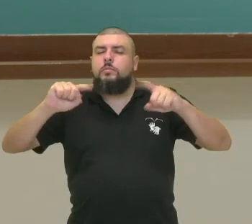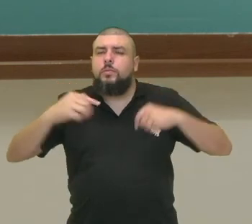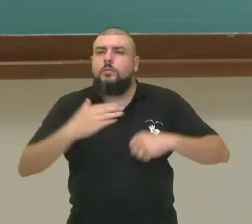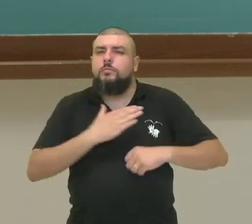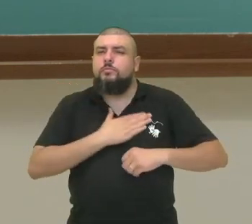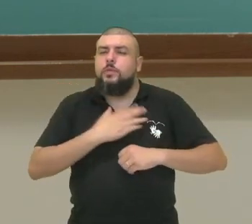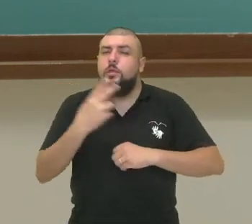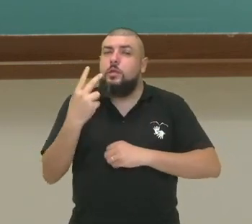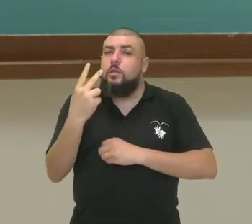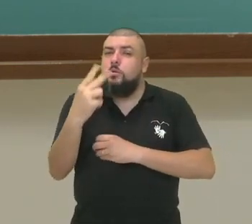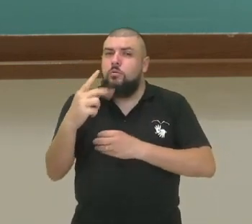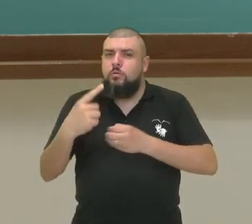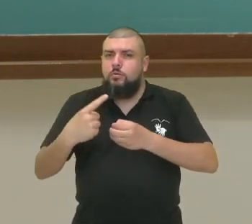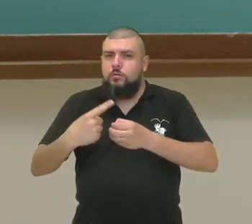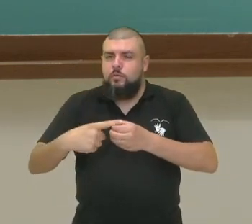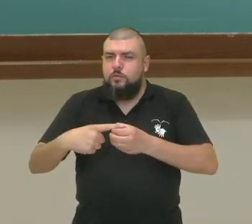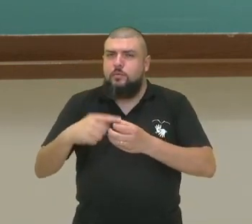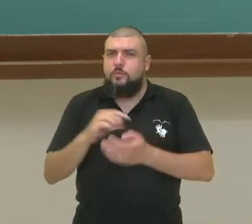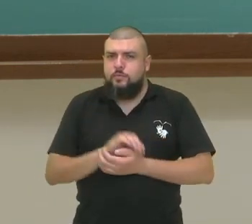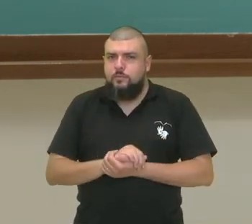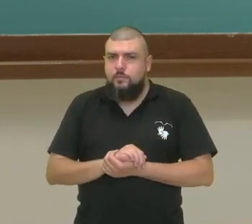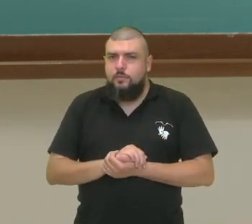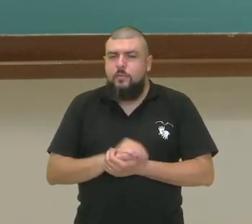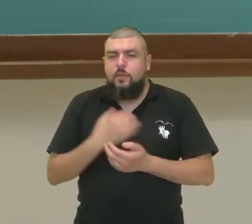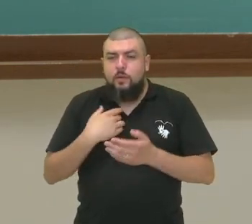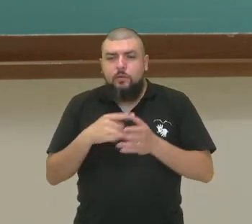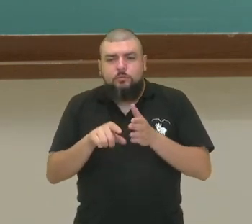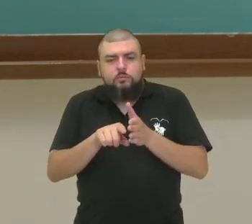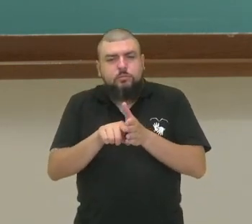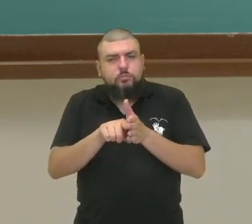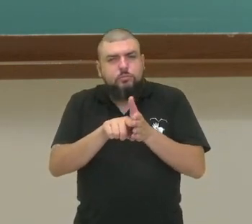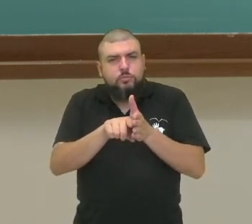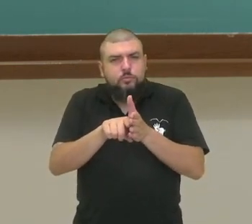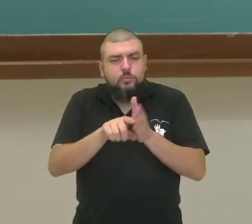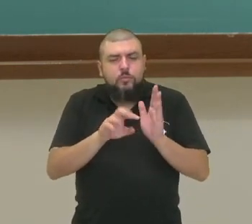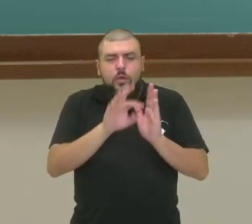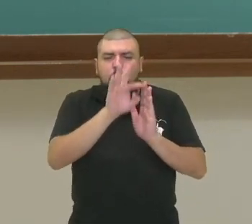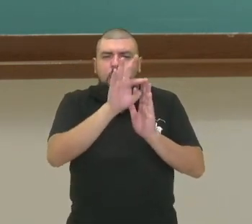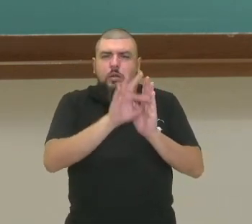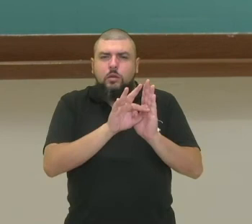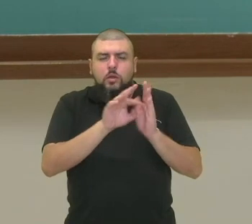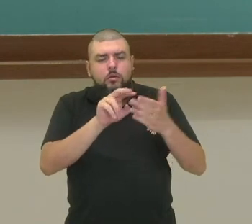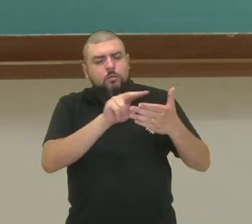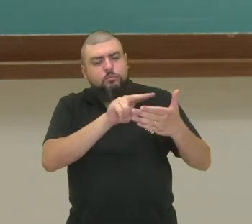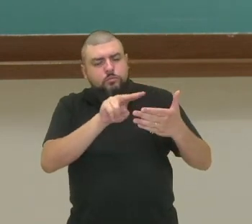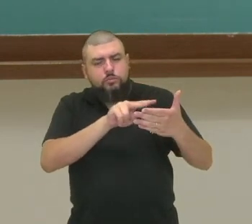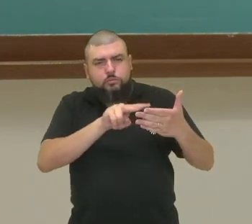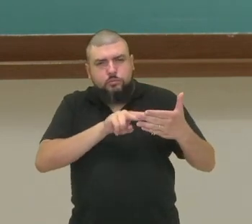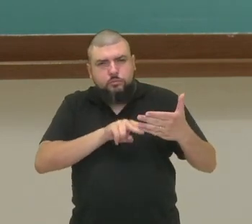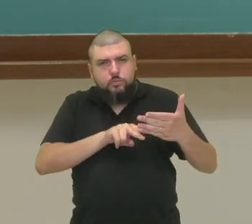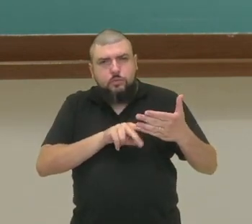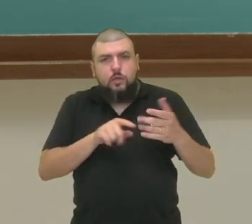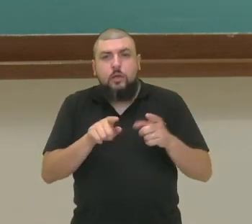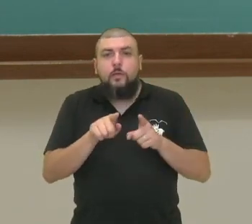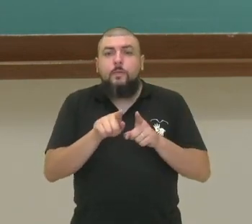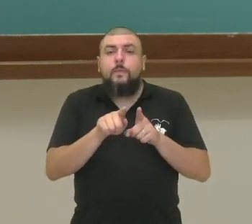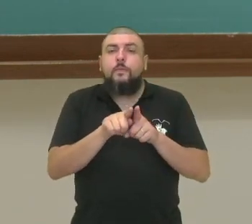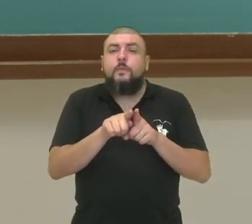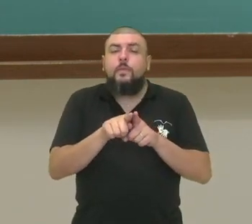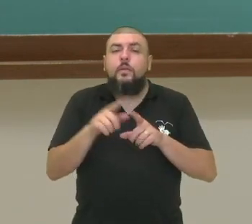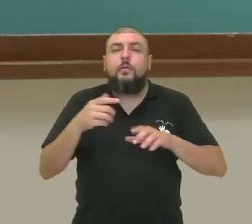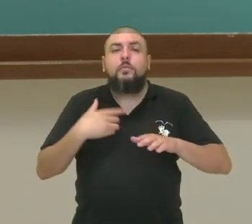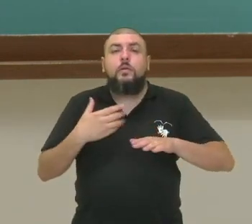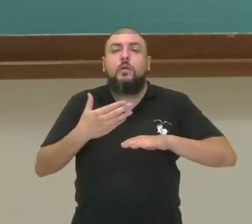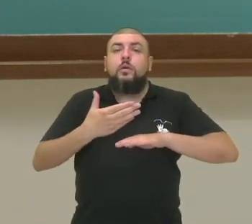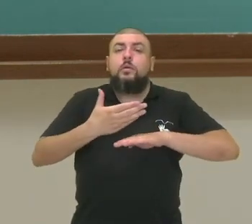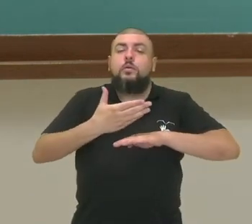aí qual é a letra do hino, ouça esse hino e é até interessante você preparar de